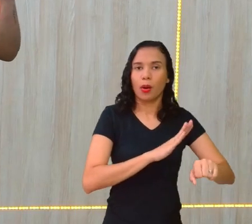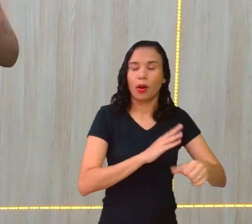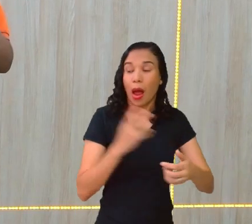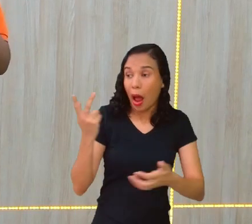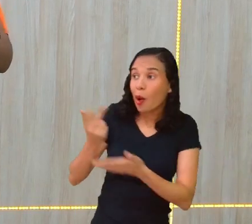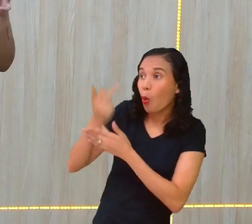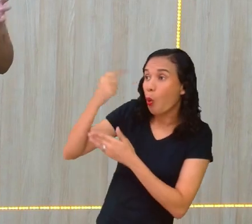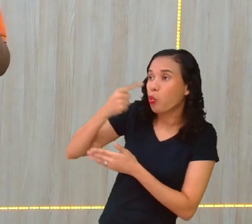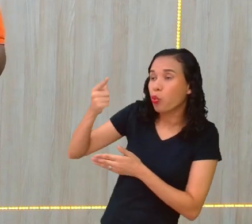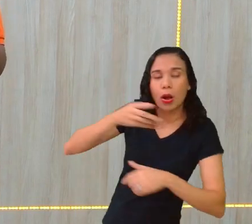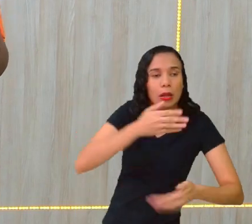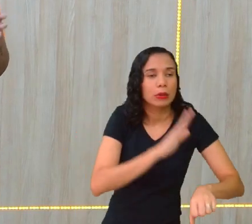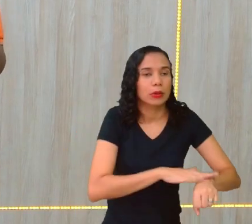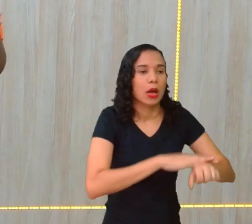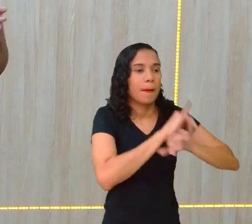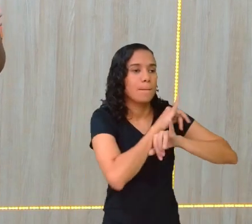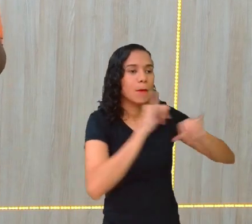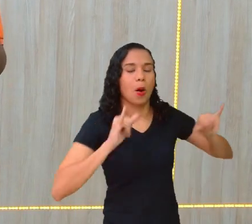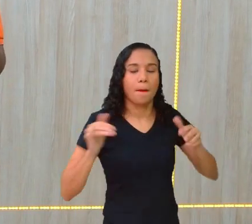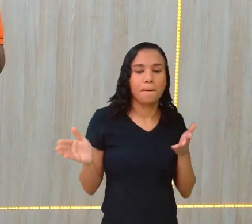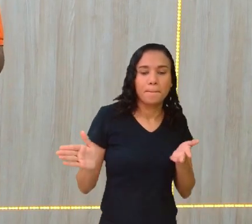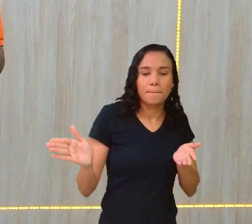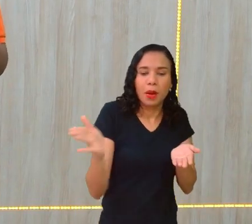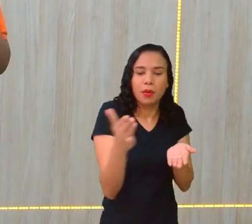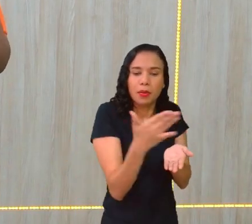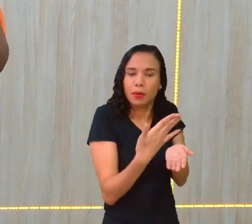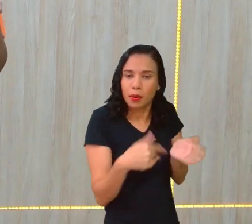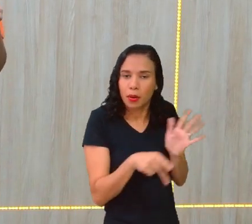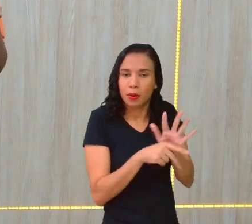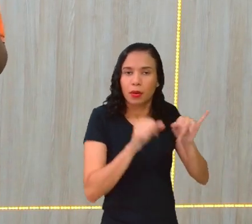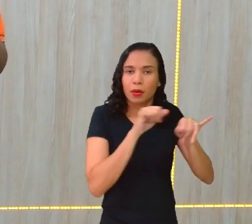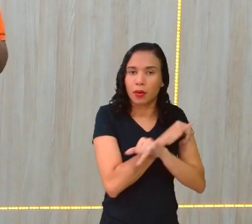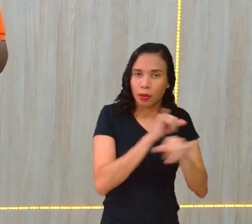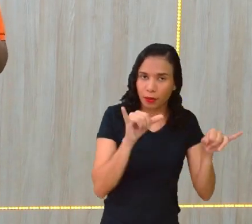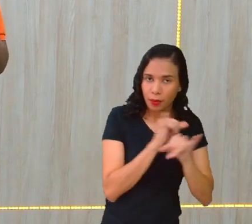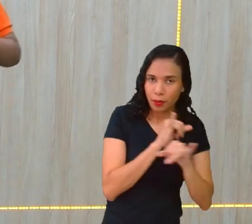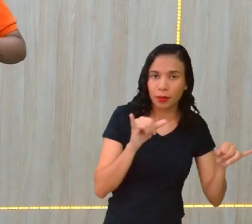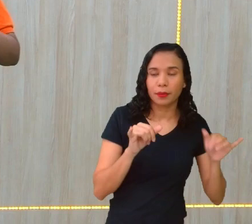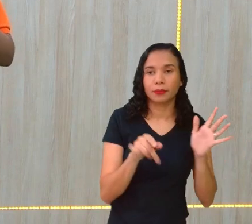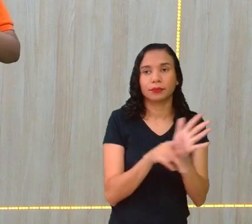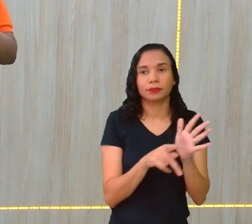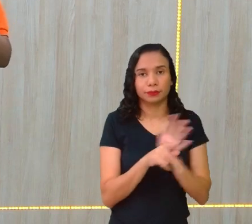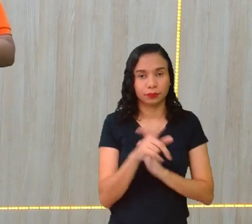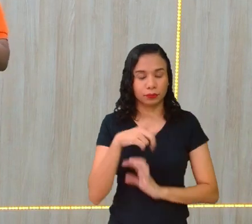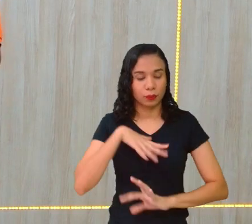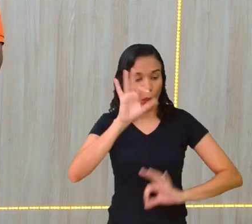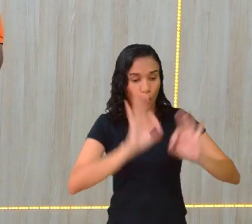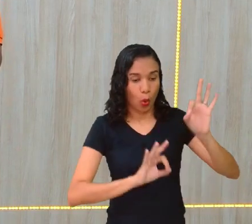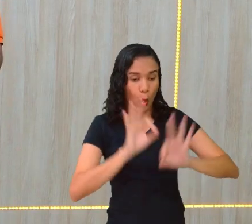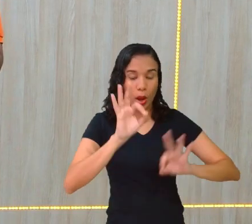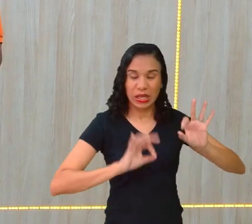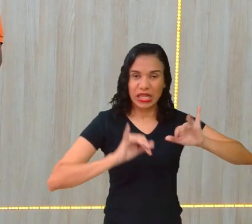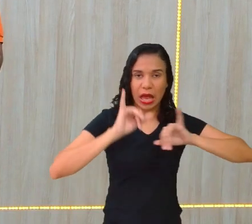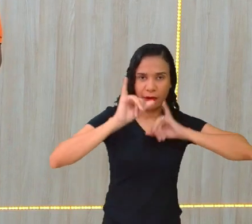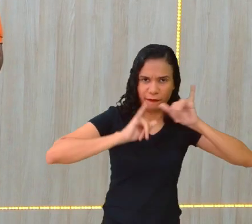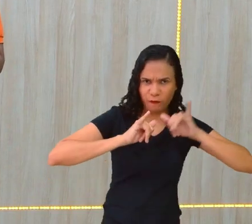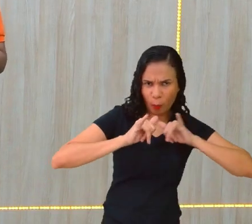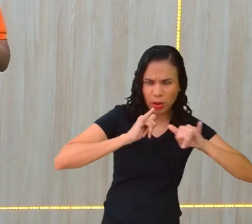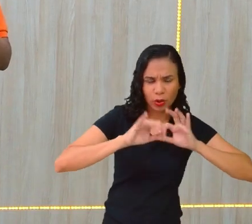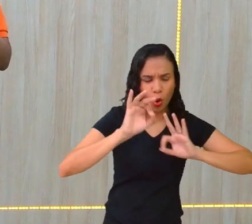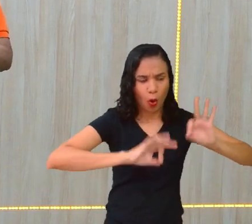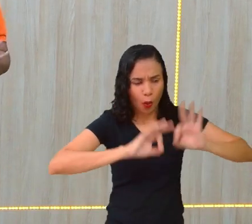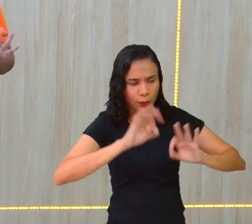preciso ali coletar as informações que eu tenho do meu evento, do meu fato, e arrumar dentro do